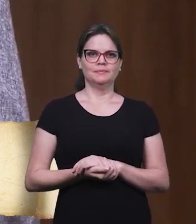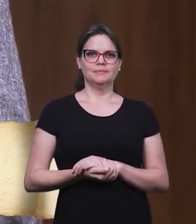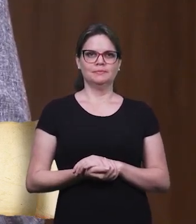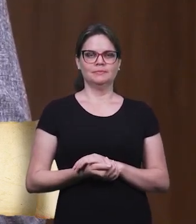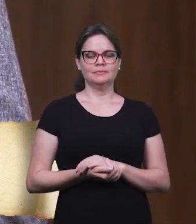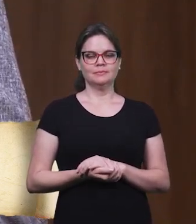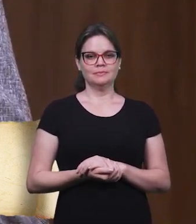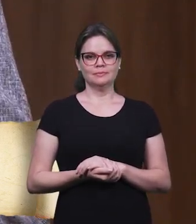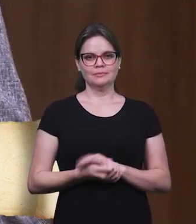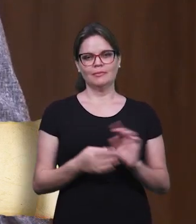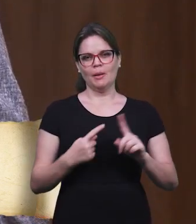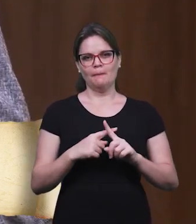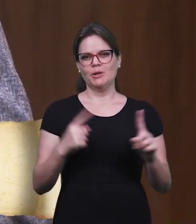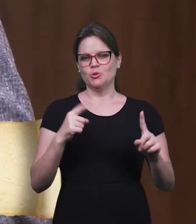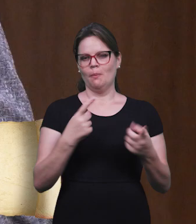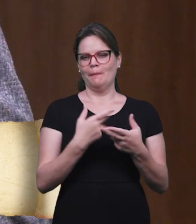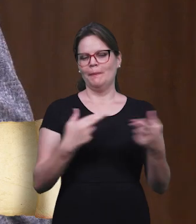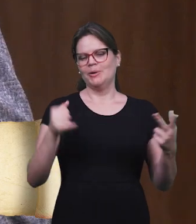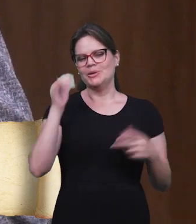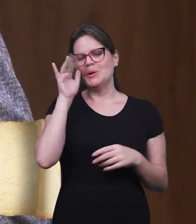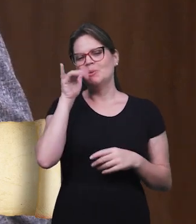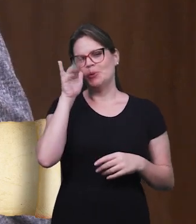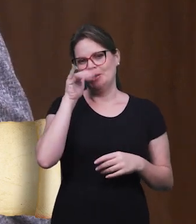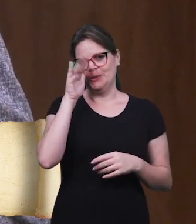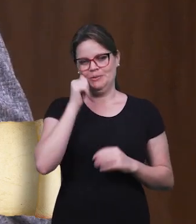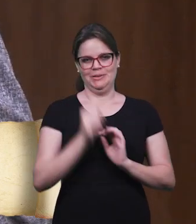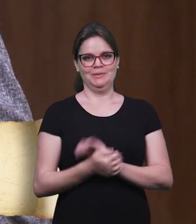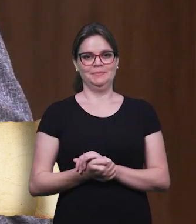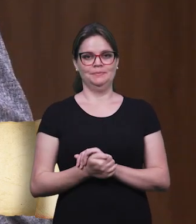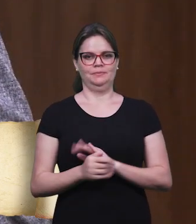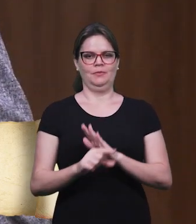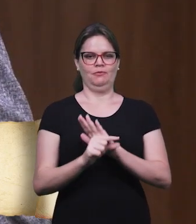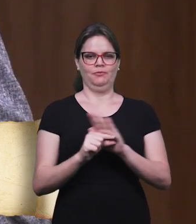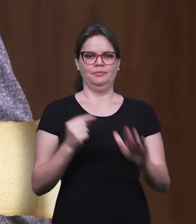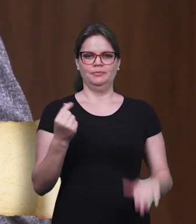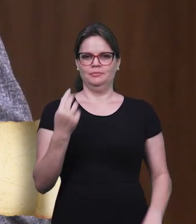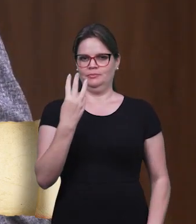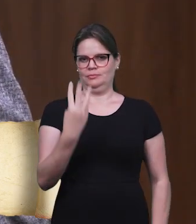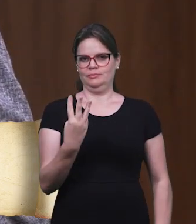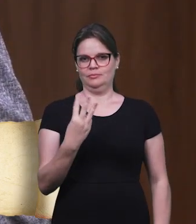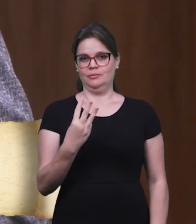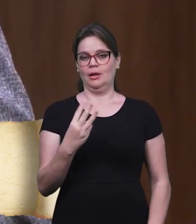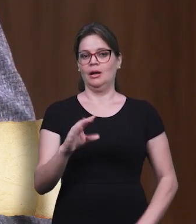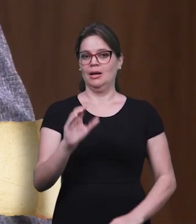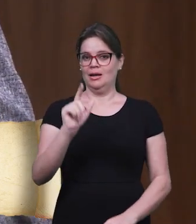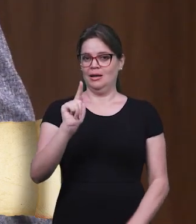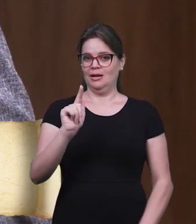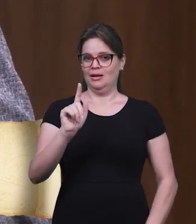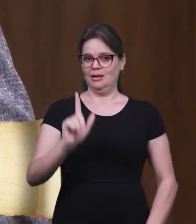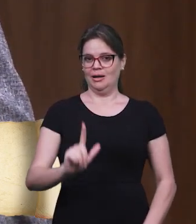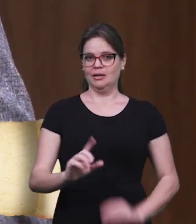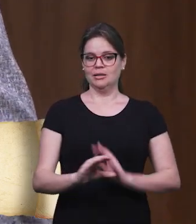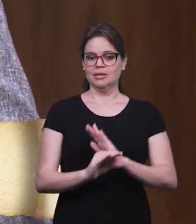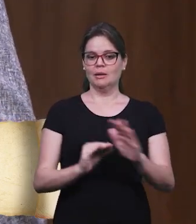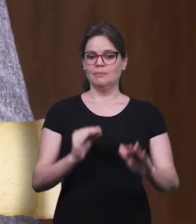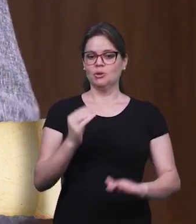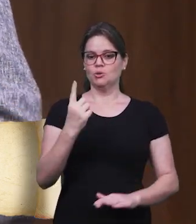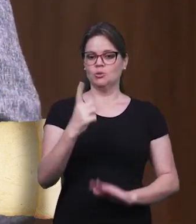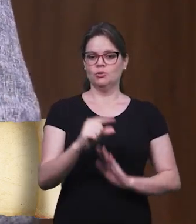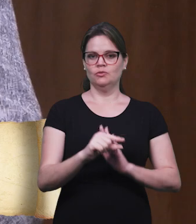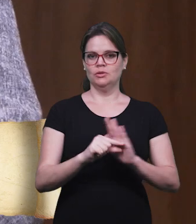3, diz assim: graça e paz da parte de Deus Pai e da de nosso